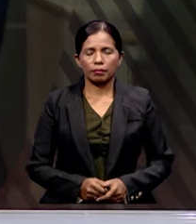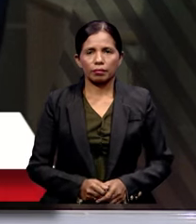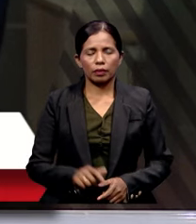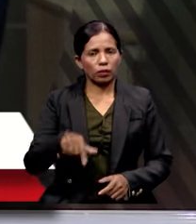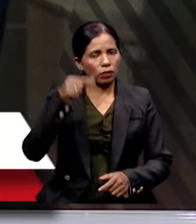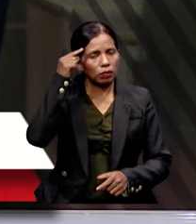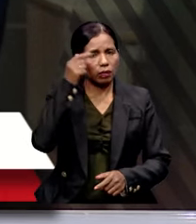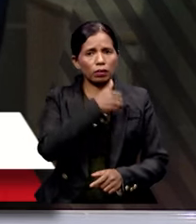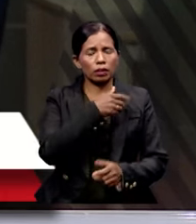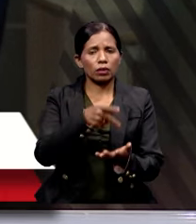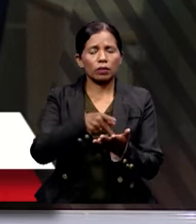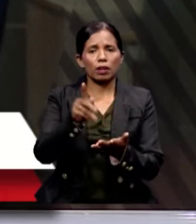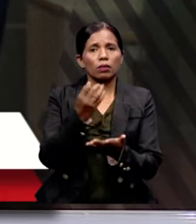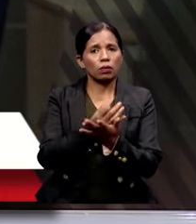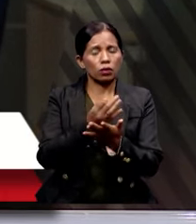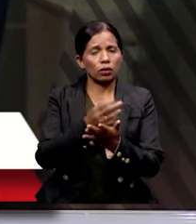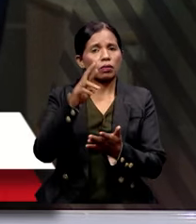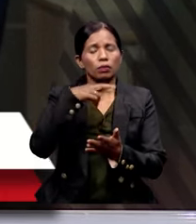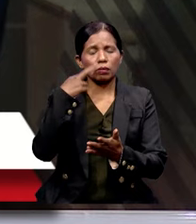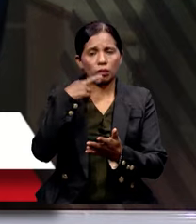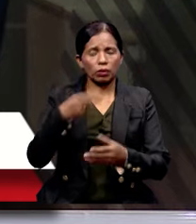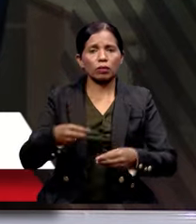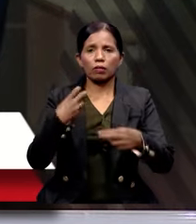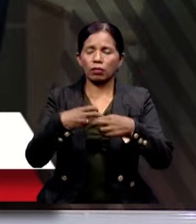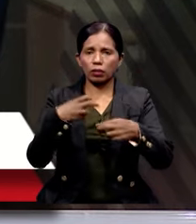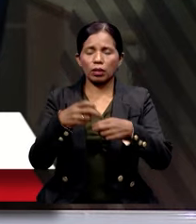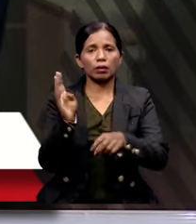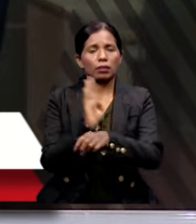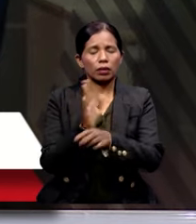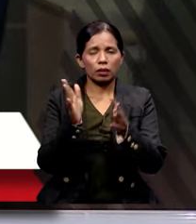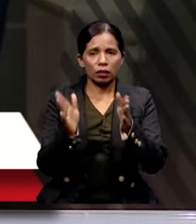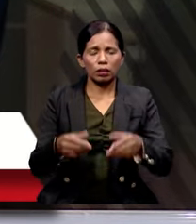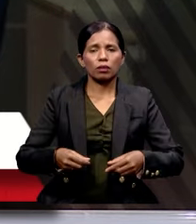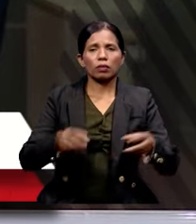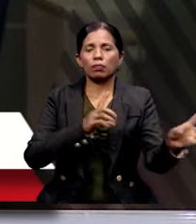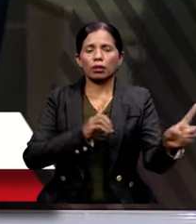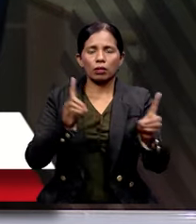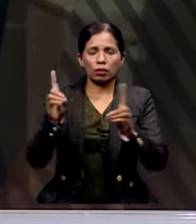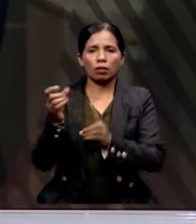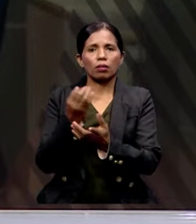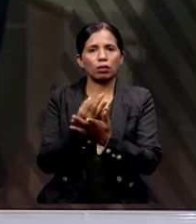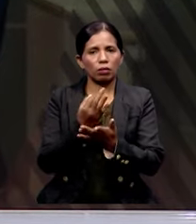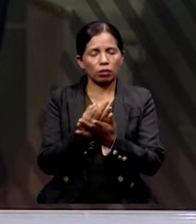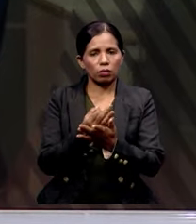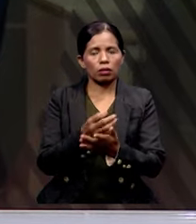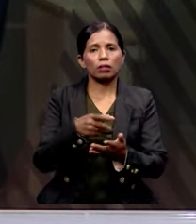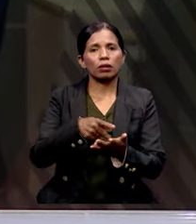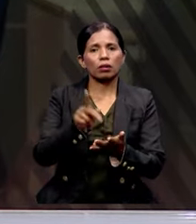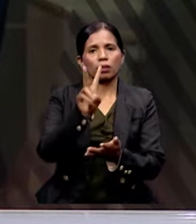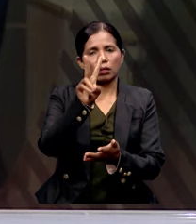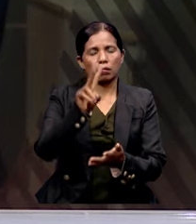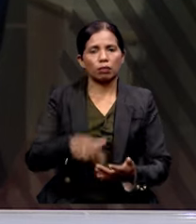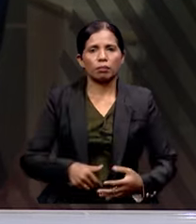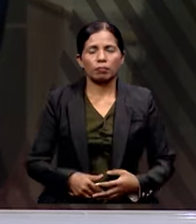Governo será que o subsídio fosse prejudica negócio em empresas iranianas, não se prejudica, mas implementação do subsídio fase da RUAC.